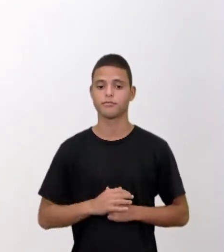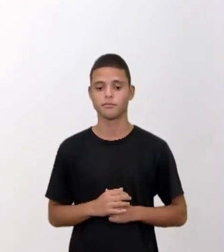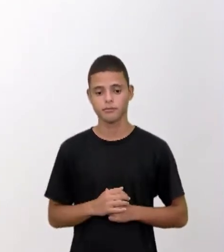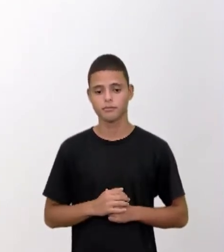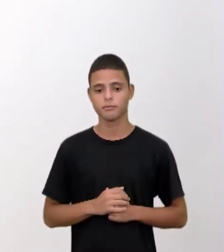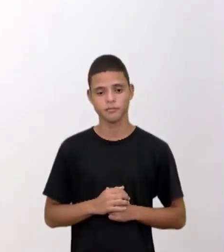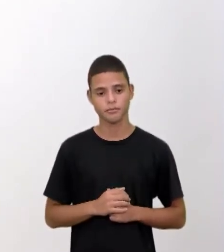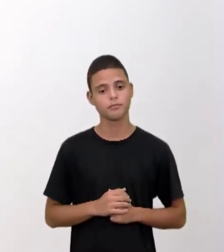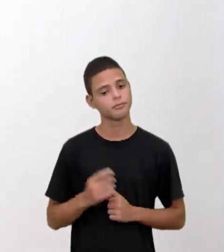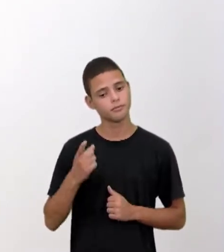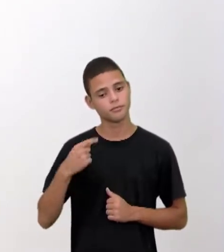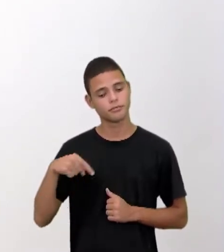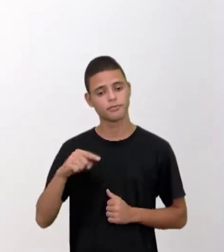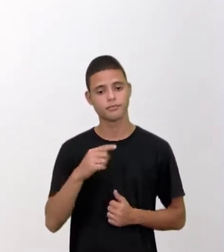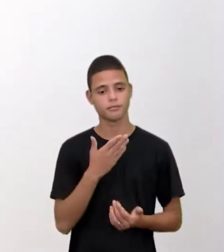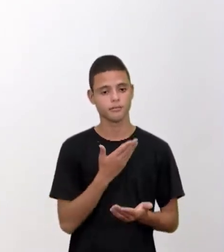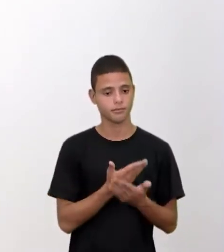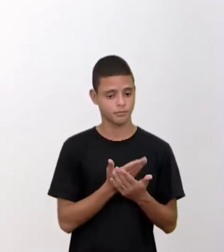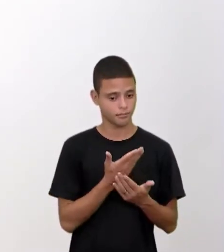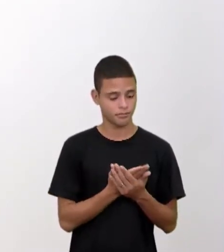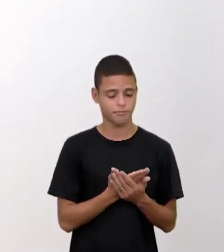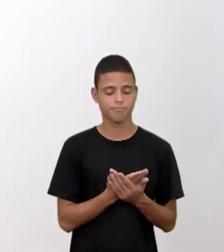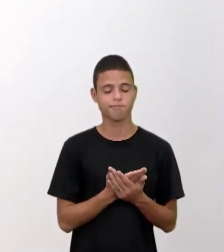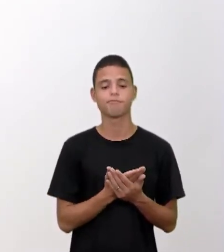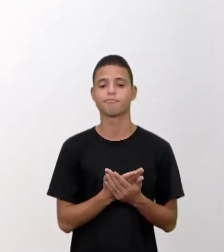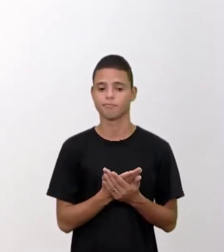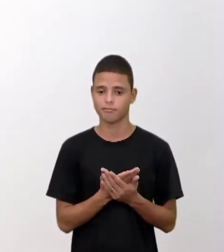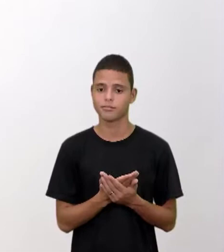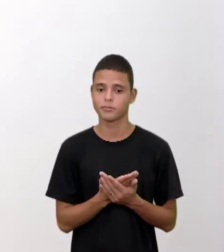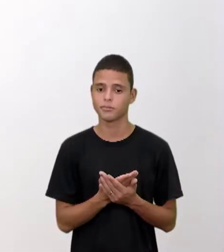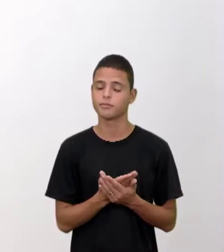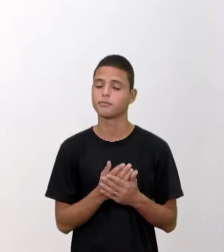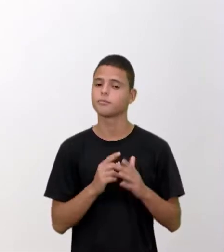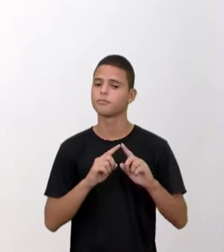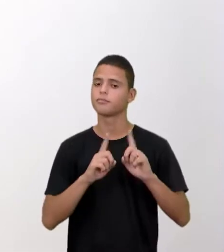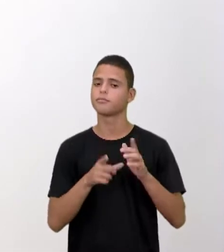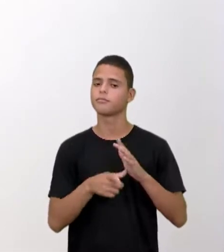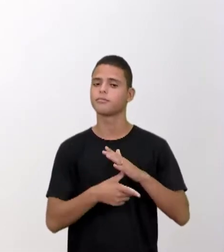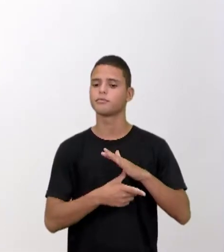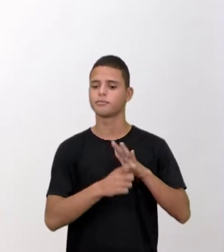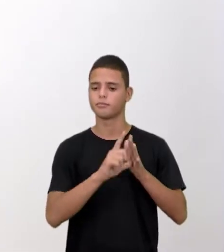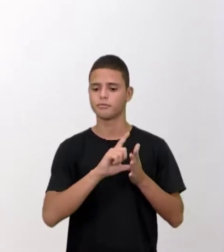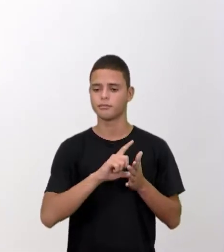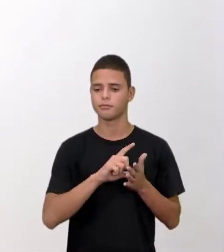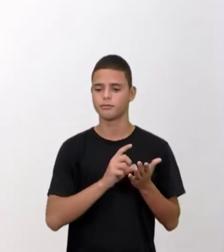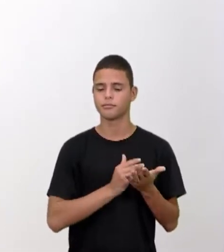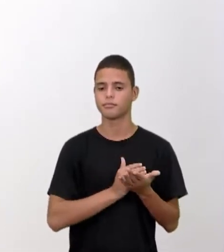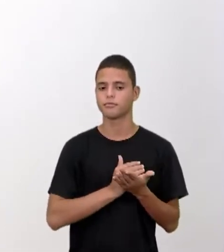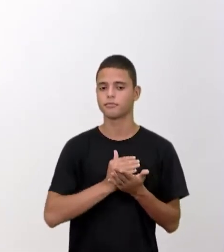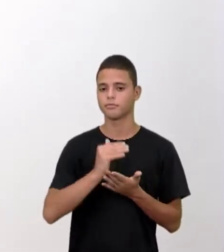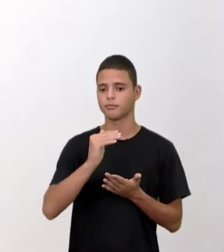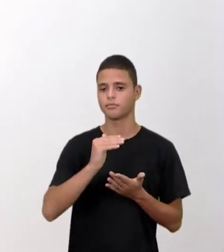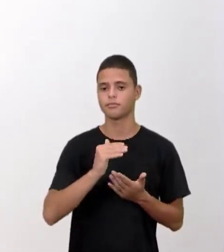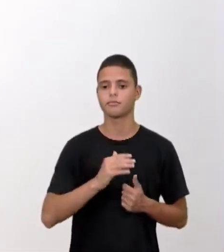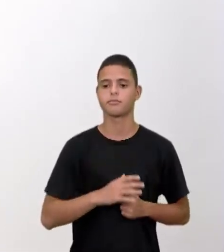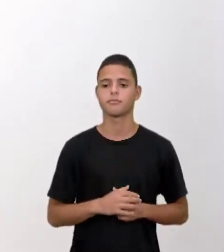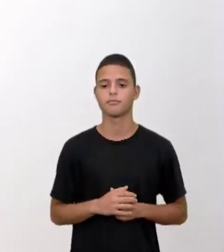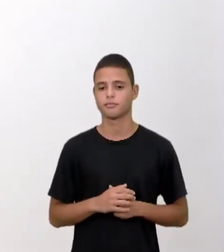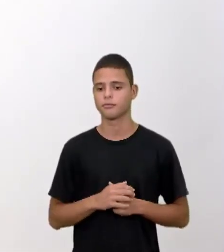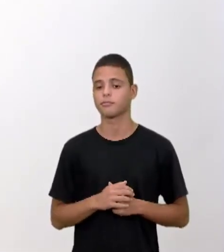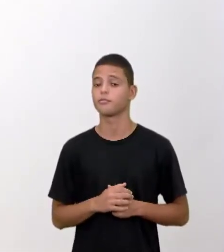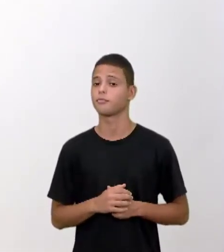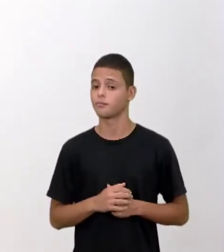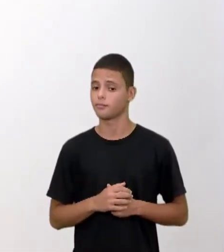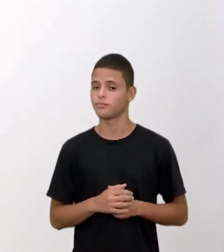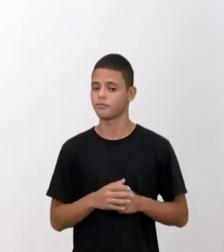a nossa aula maravilhosa. E antes da gente começar, né, o assunto em si, eu vou fazer uma